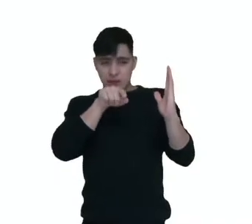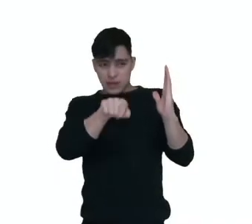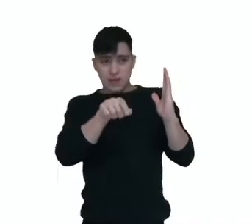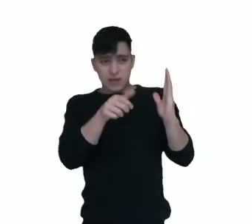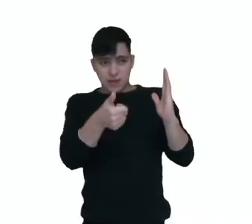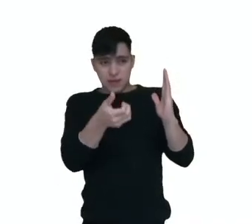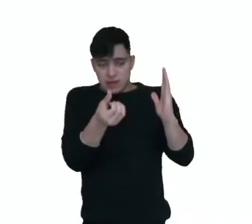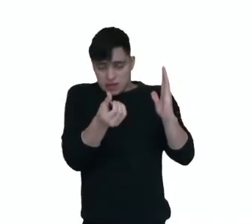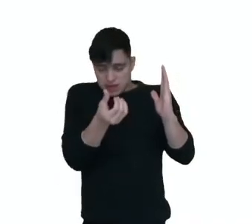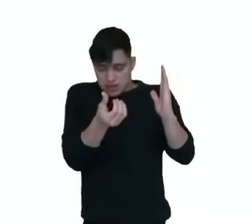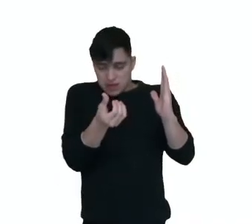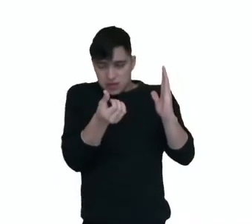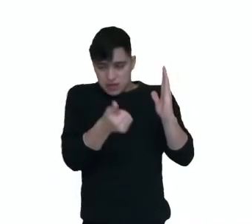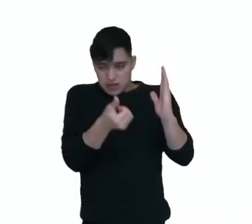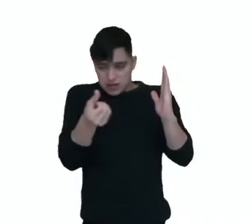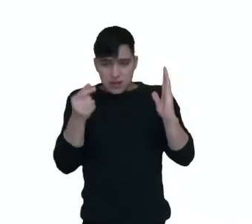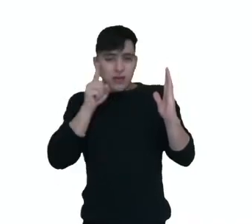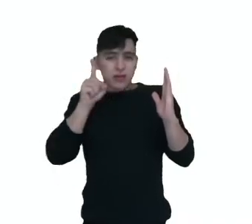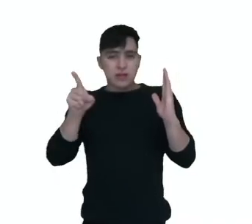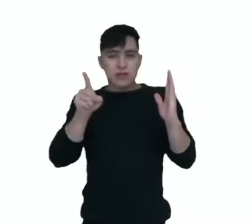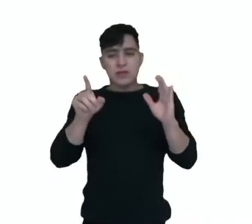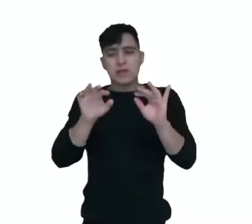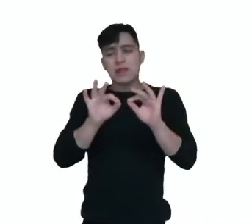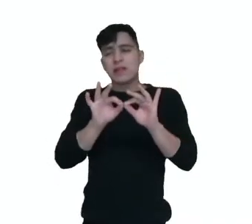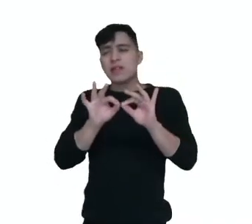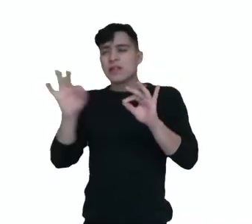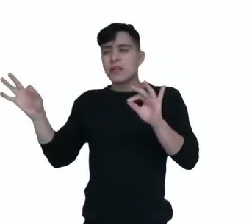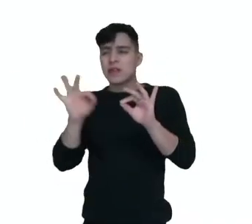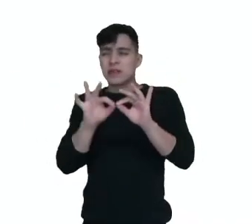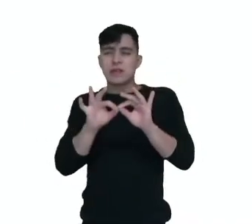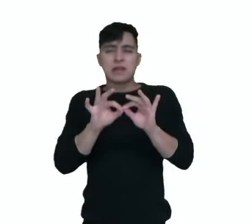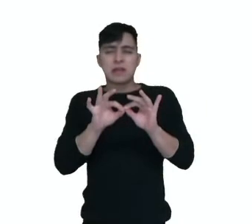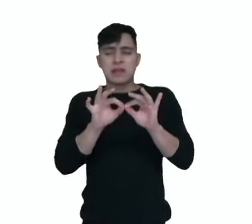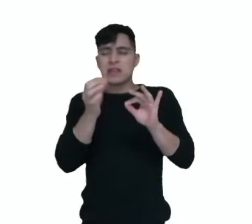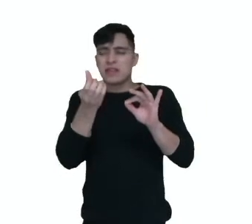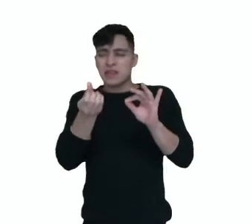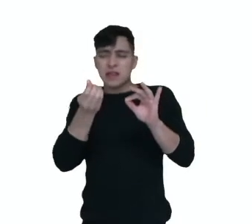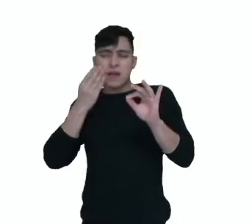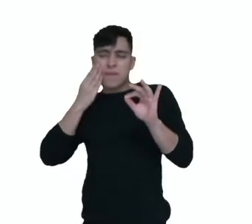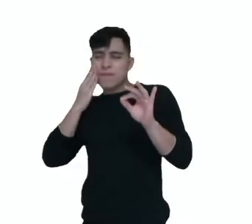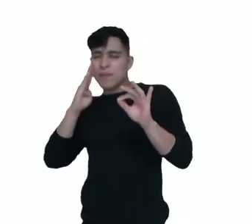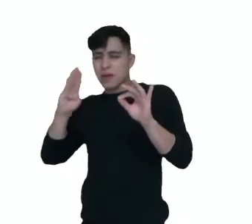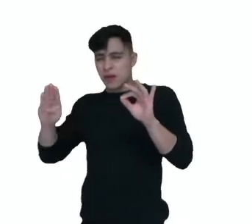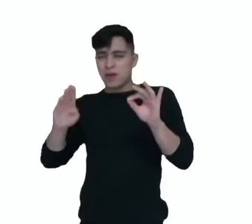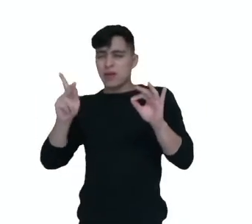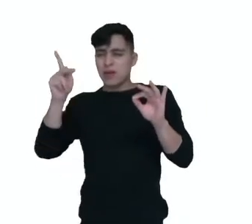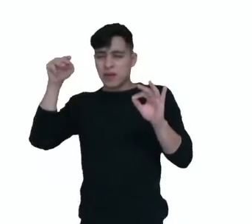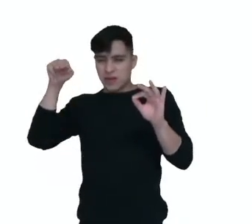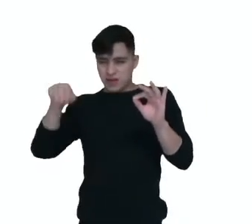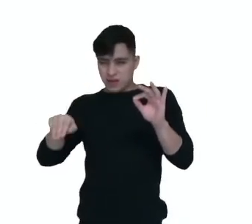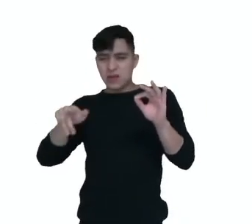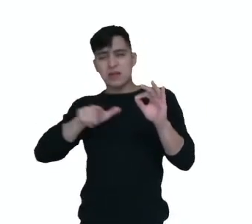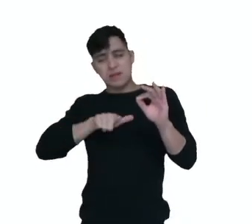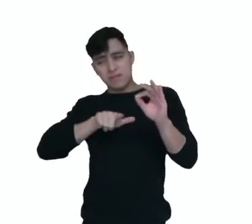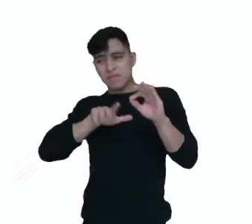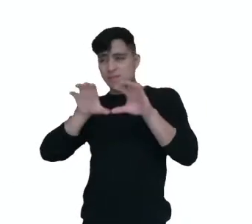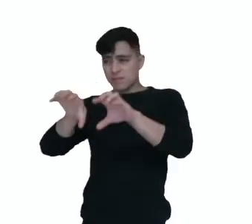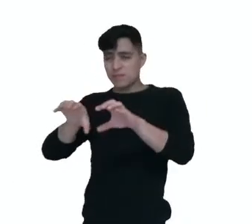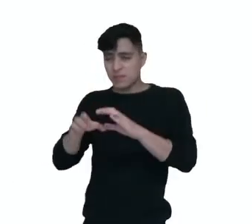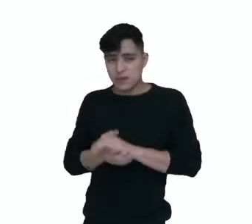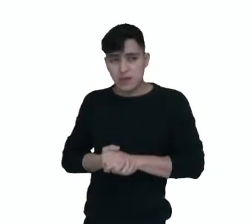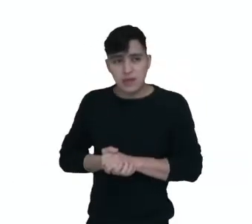90.166 dias. A distância seria em torno de 6 bilhões de quilômetros que a gente teria aí,